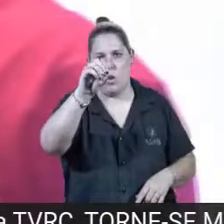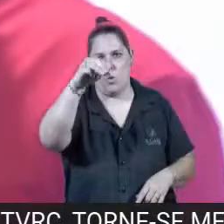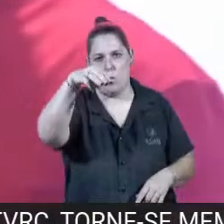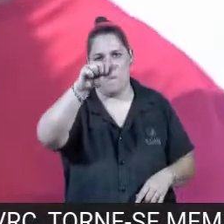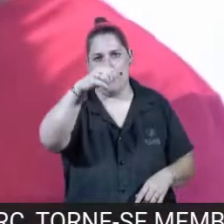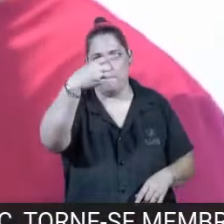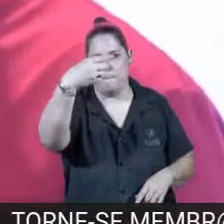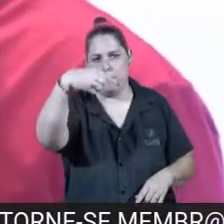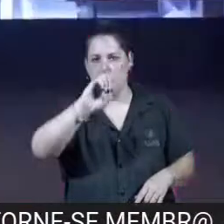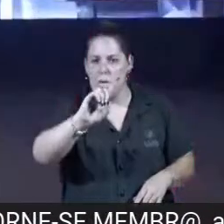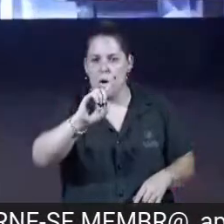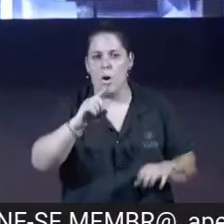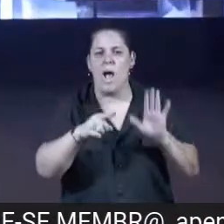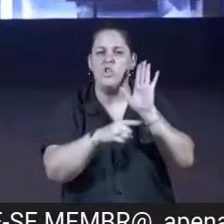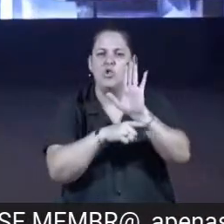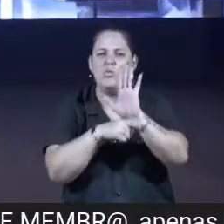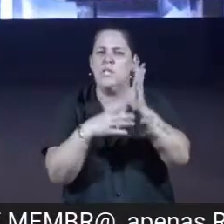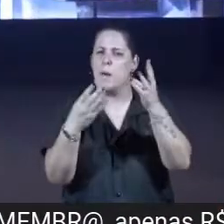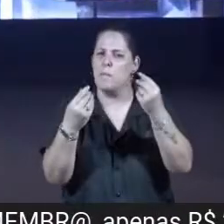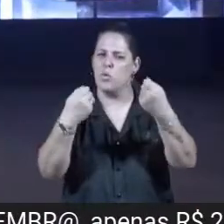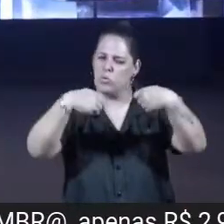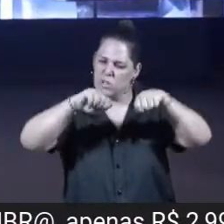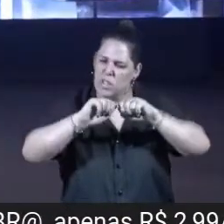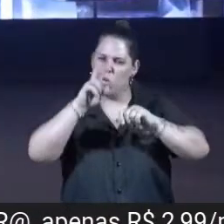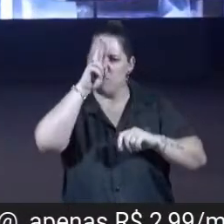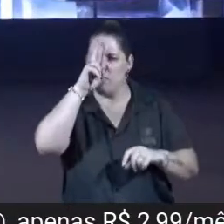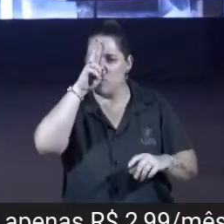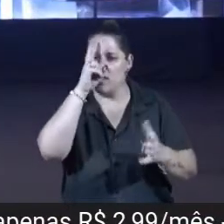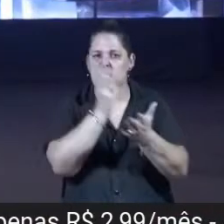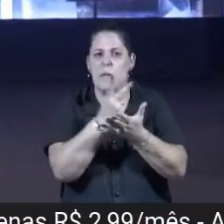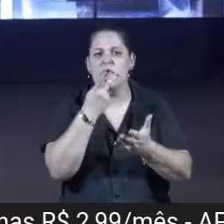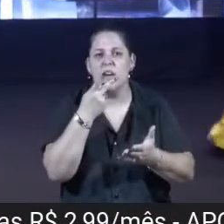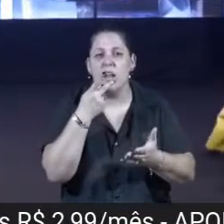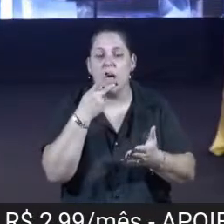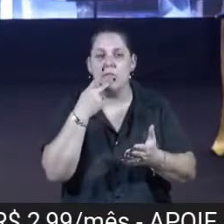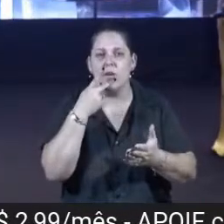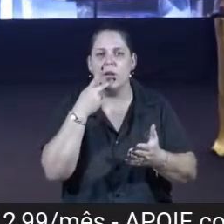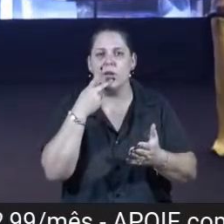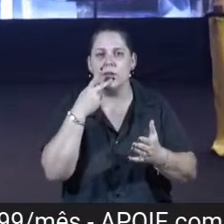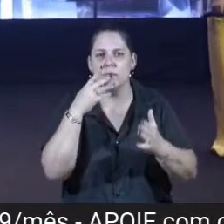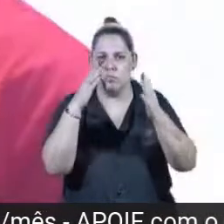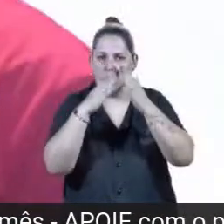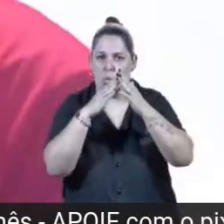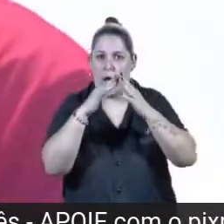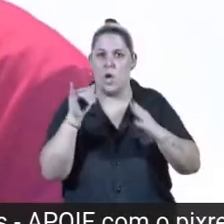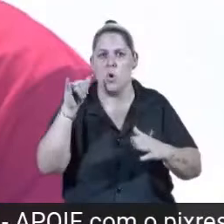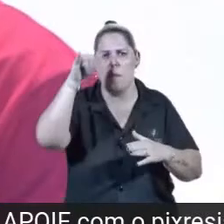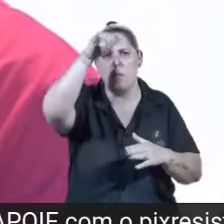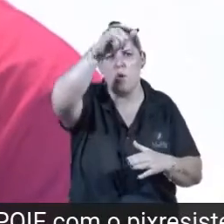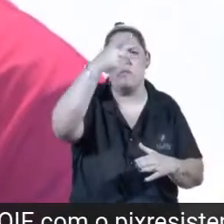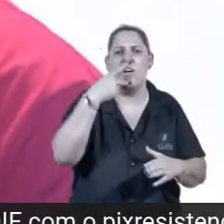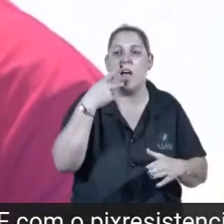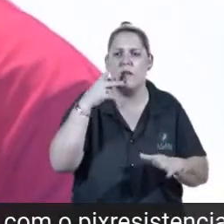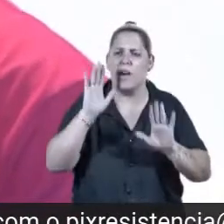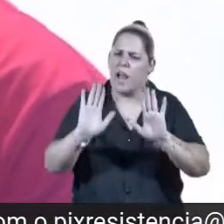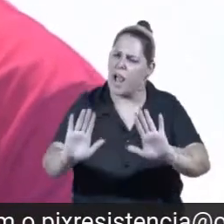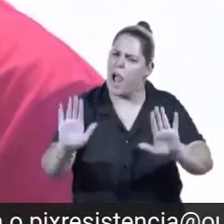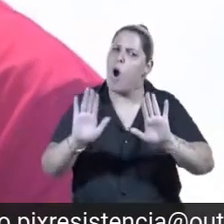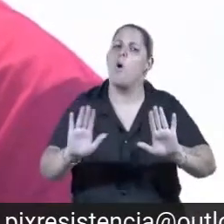sempre me deu força. Eu lembro que no aeroporto ele falava, calma, Contarato, isso vai passar. Dos ataques que eu